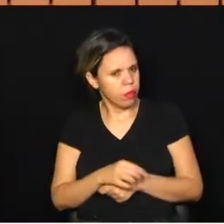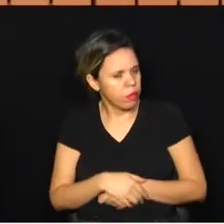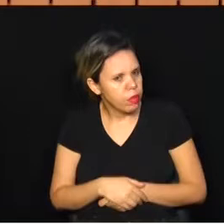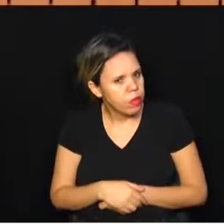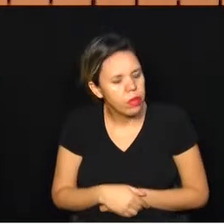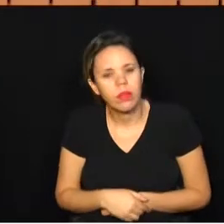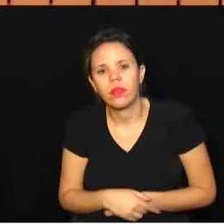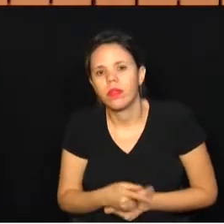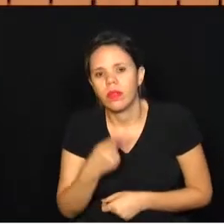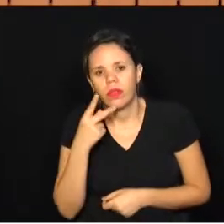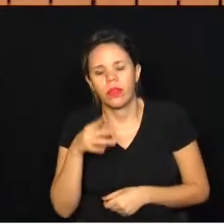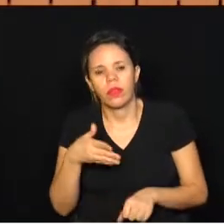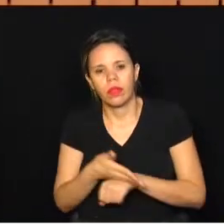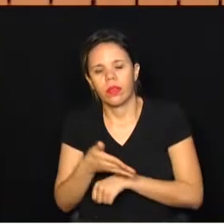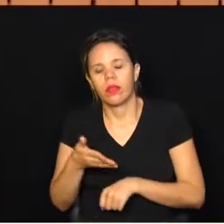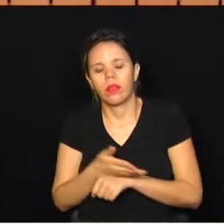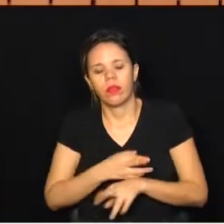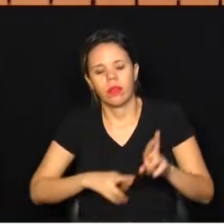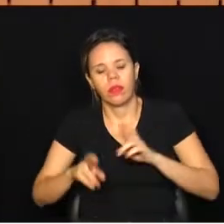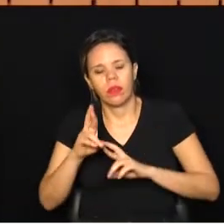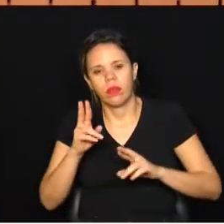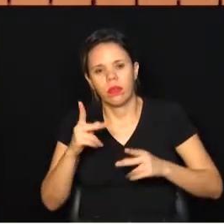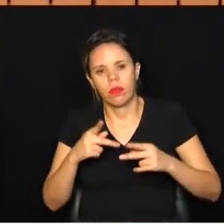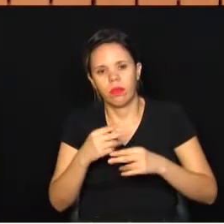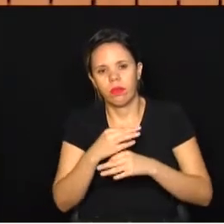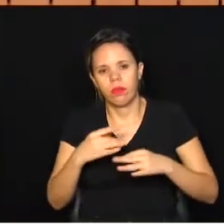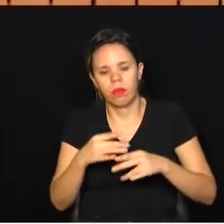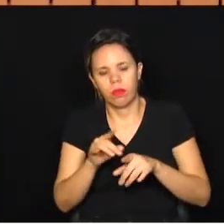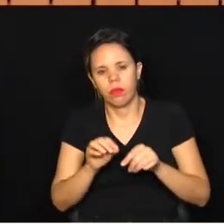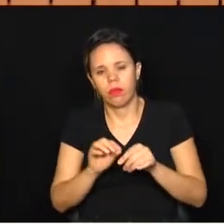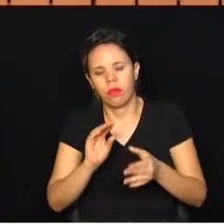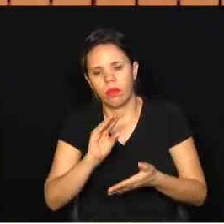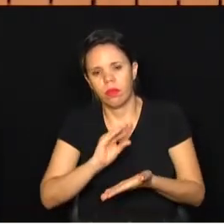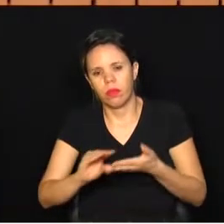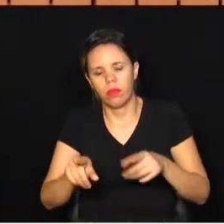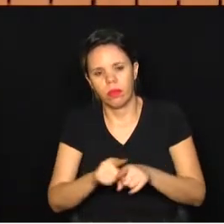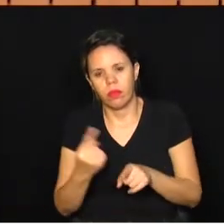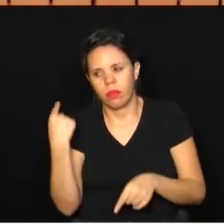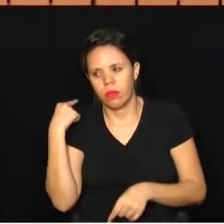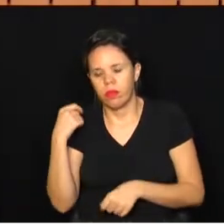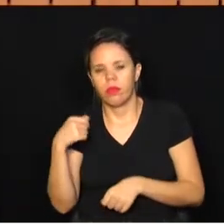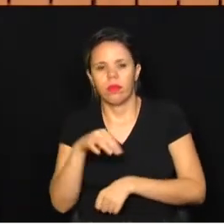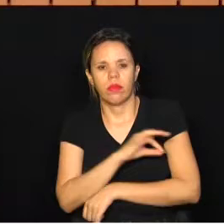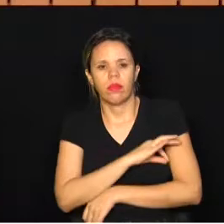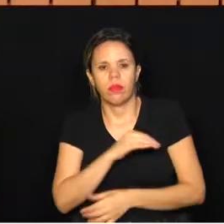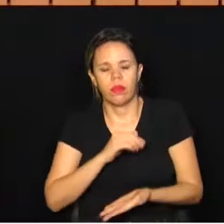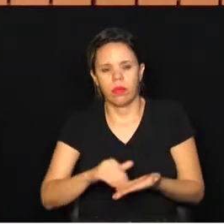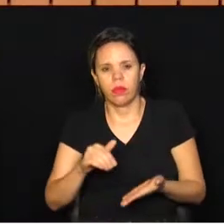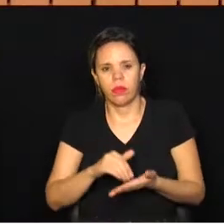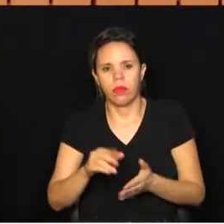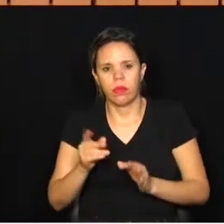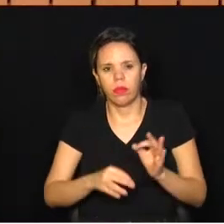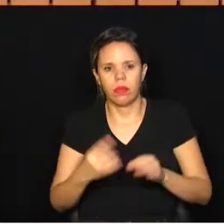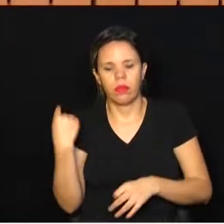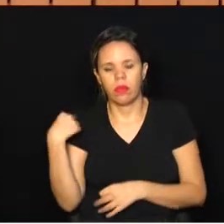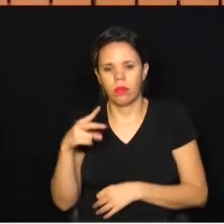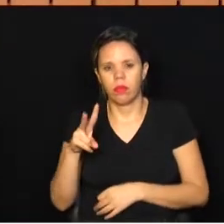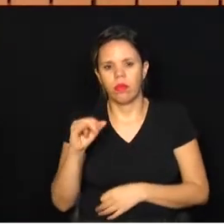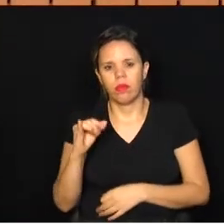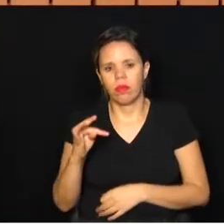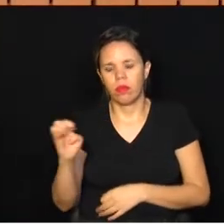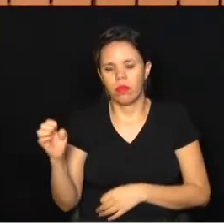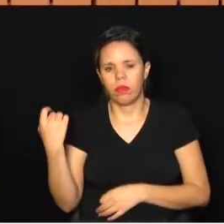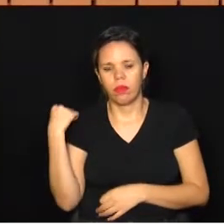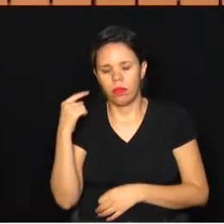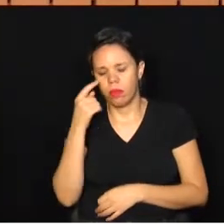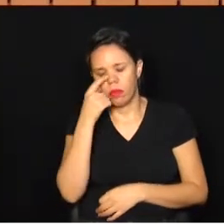que participou da revisão do plano diretor, quando o secretário de Planejamento era o Vicente Andreu.